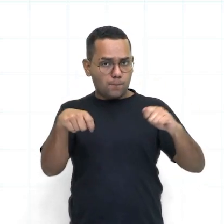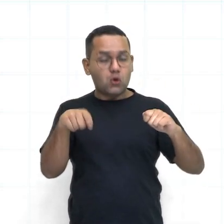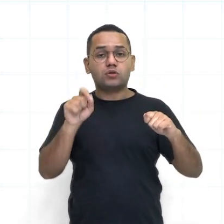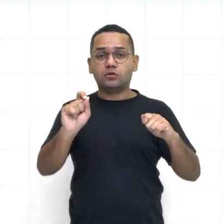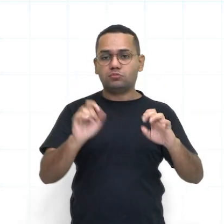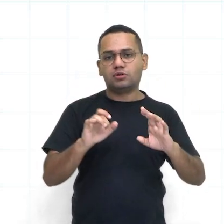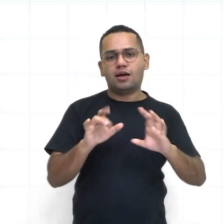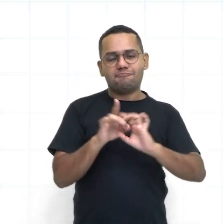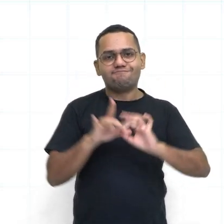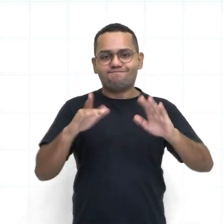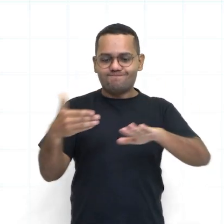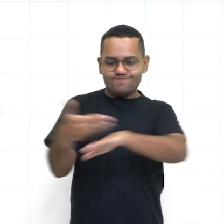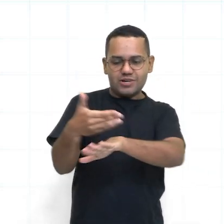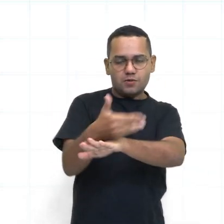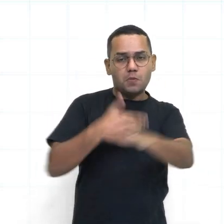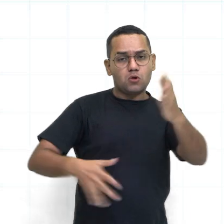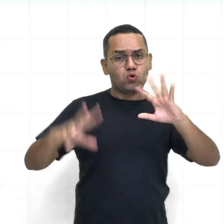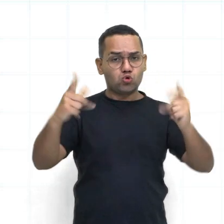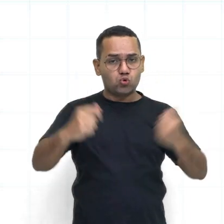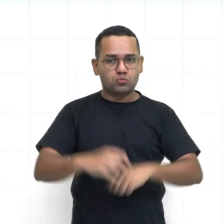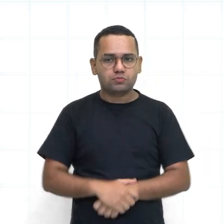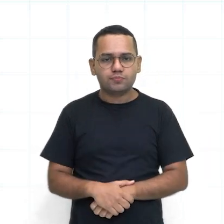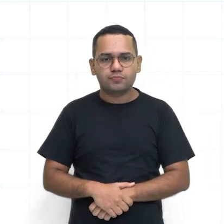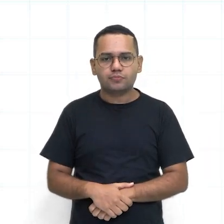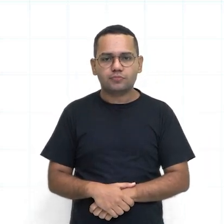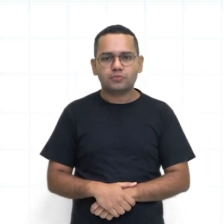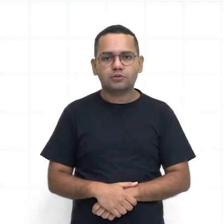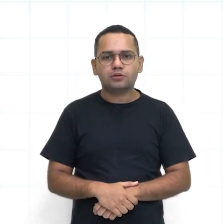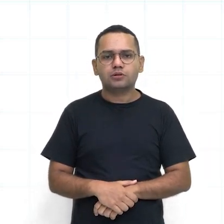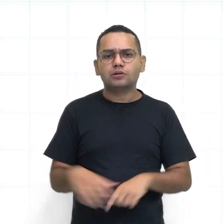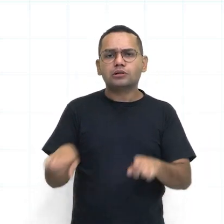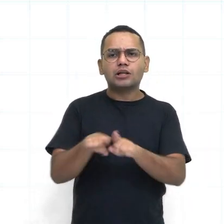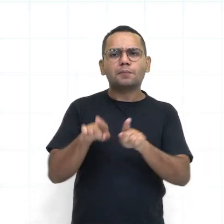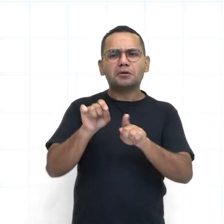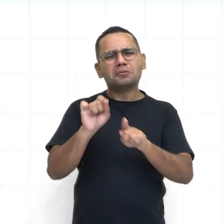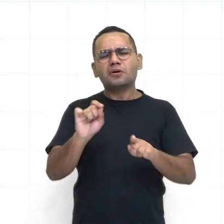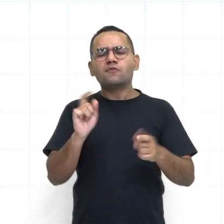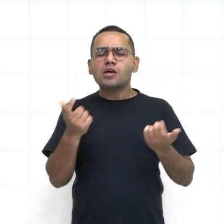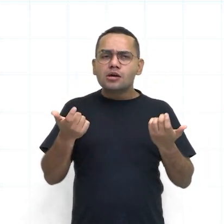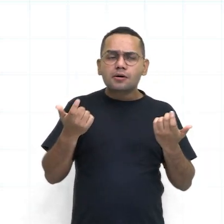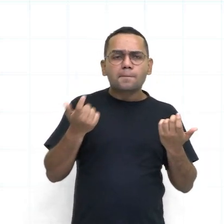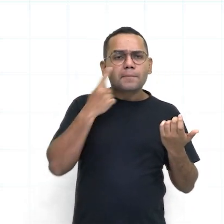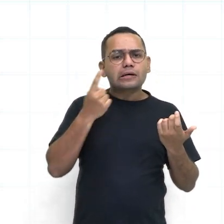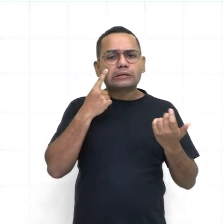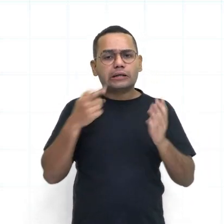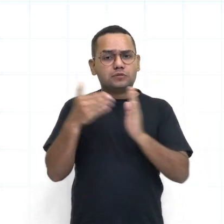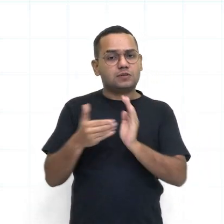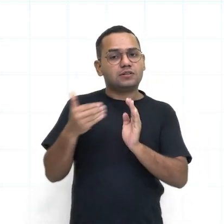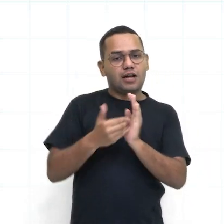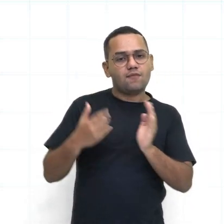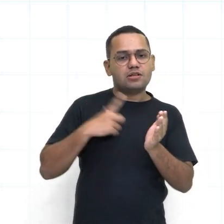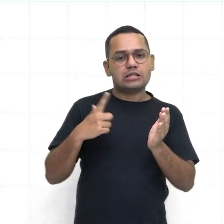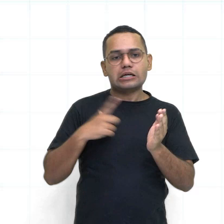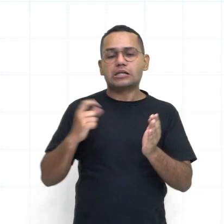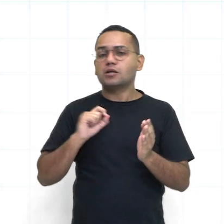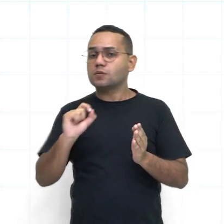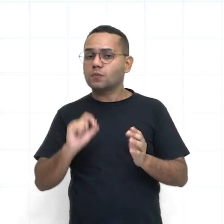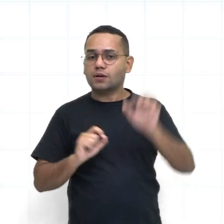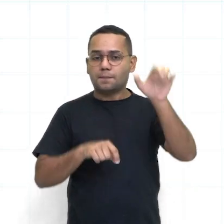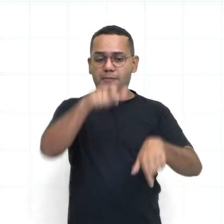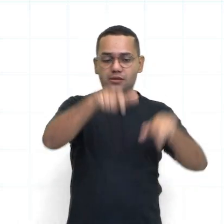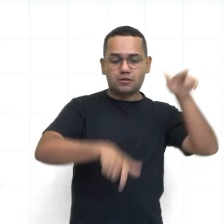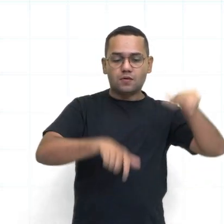só democratiza o acesso à arte, mas também questiona as barreiras entre o público e o